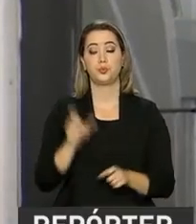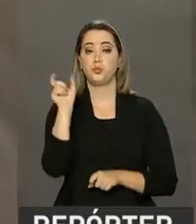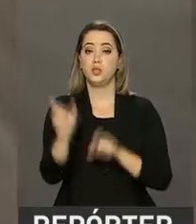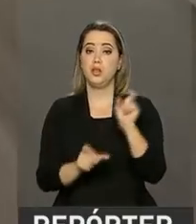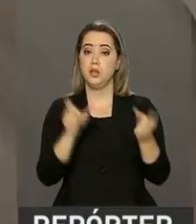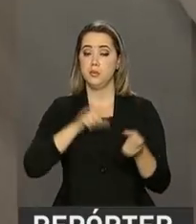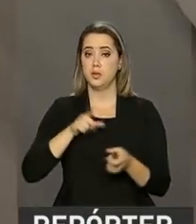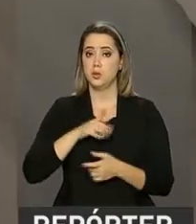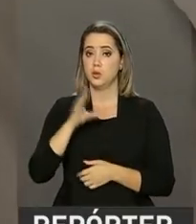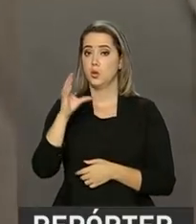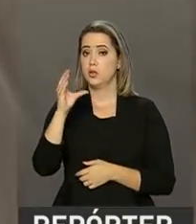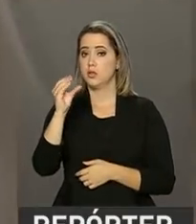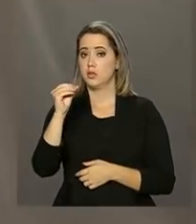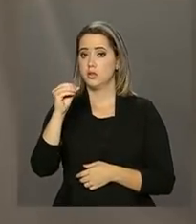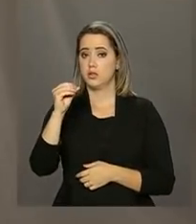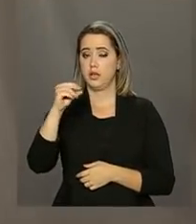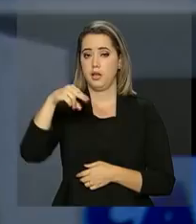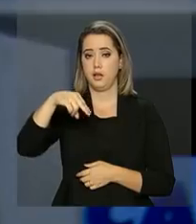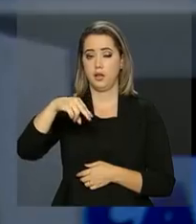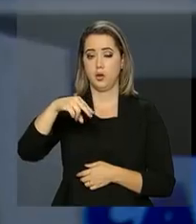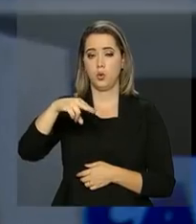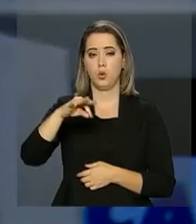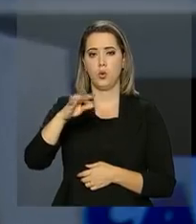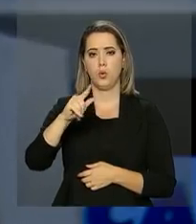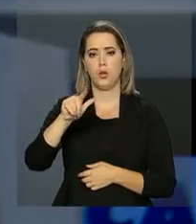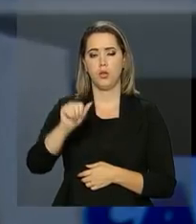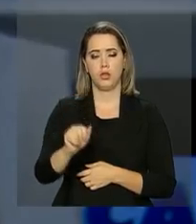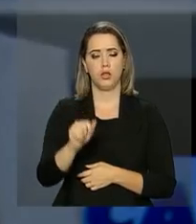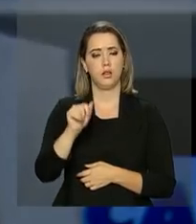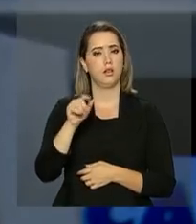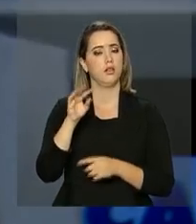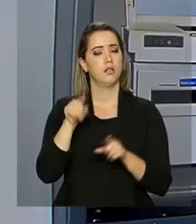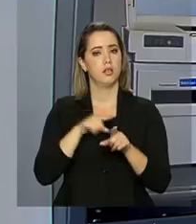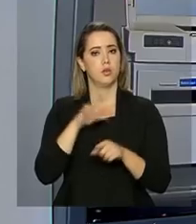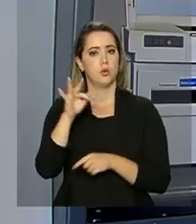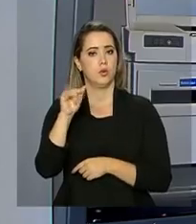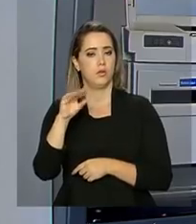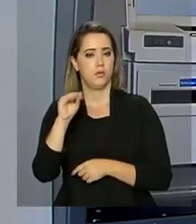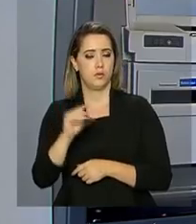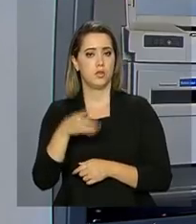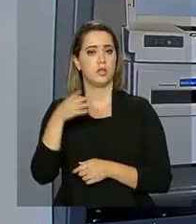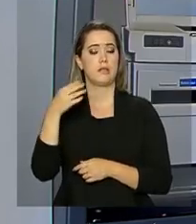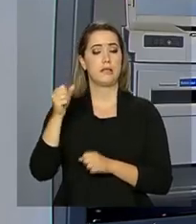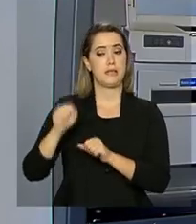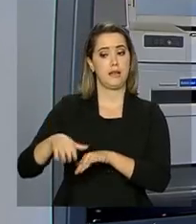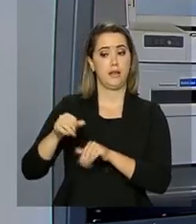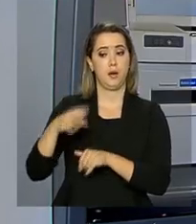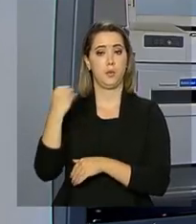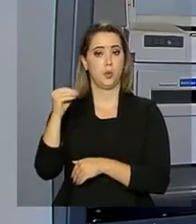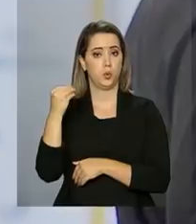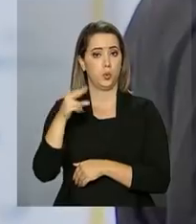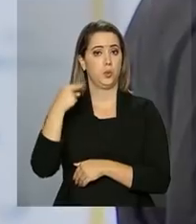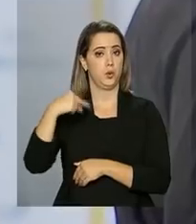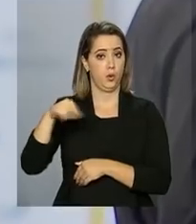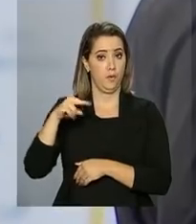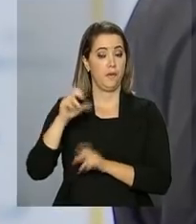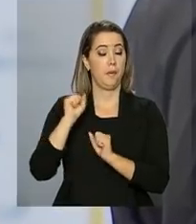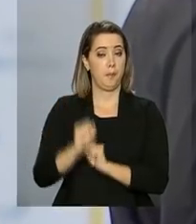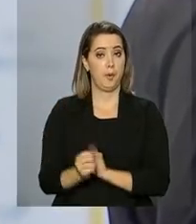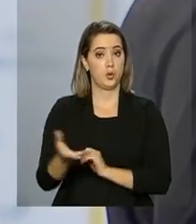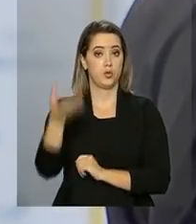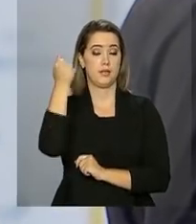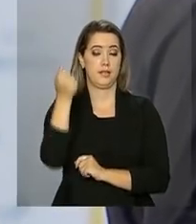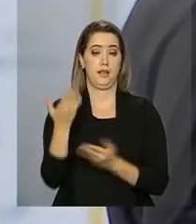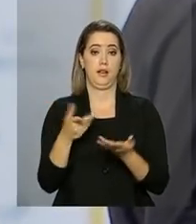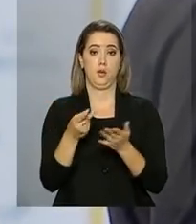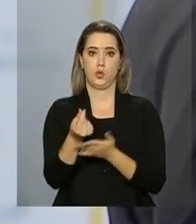trabalhadores que têm contas inativas do FGTS e nasceram nos meses de setembro, outubro e novembro vão poder sacar o dinheiro antes do